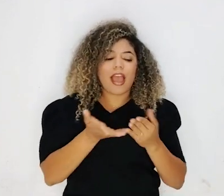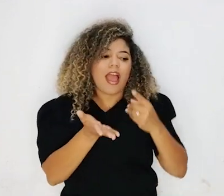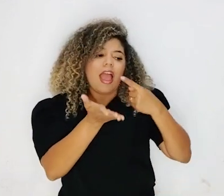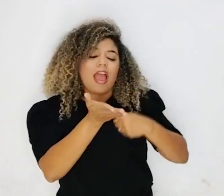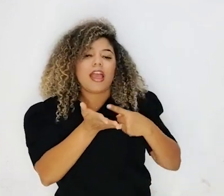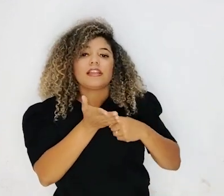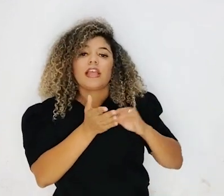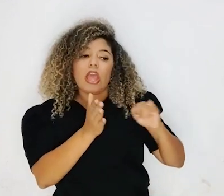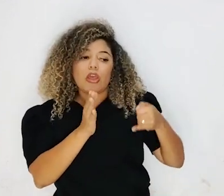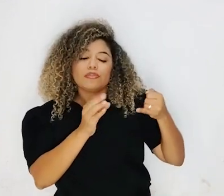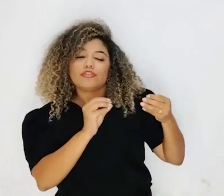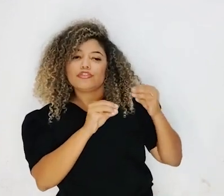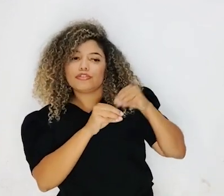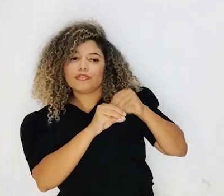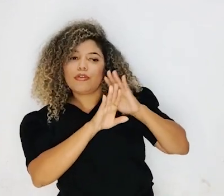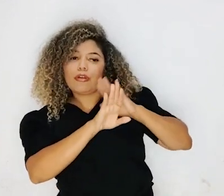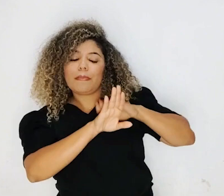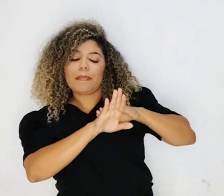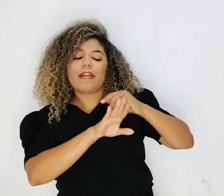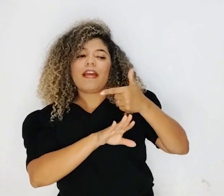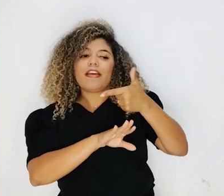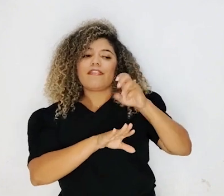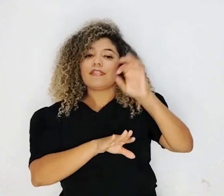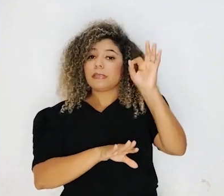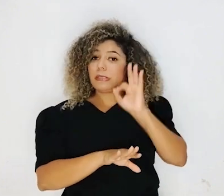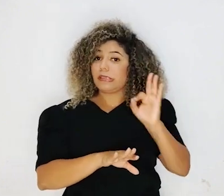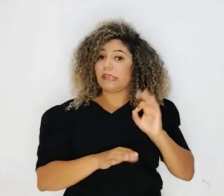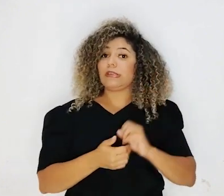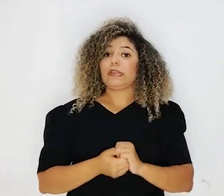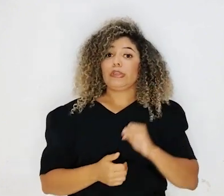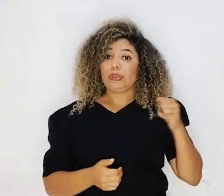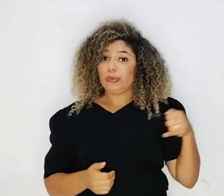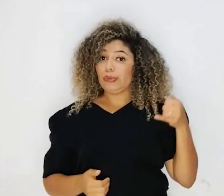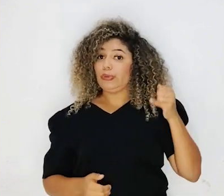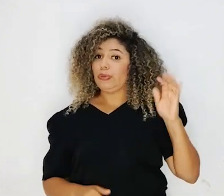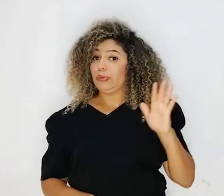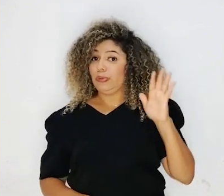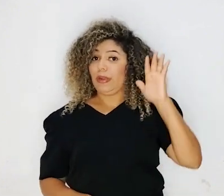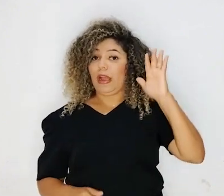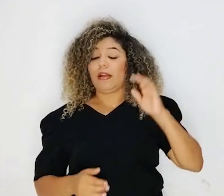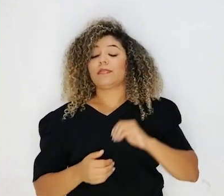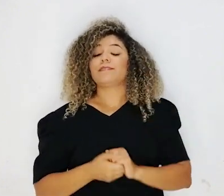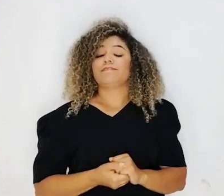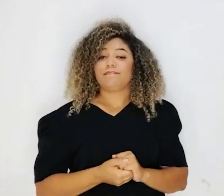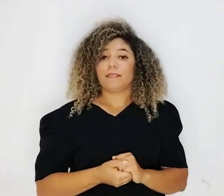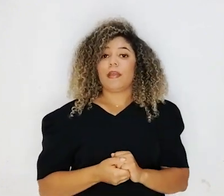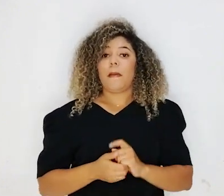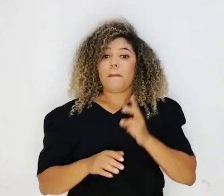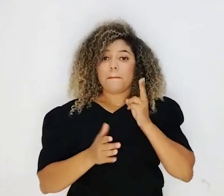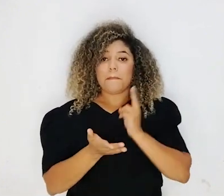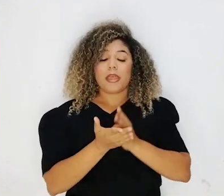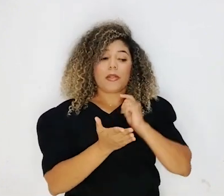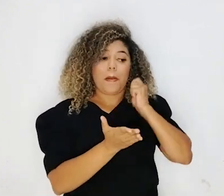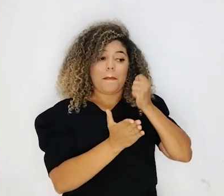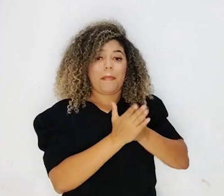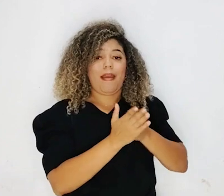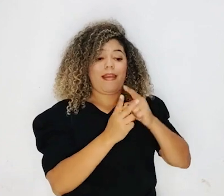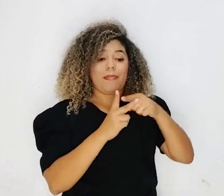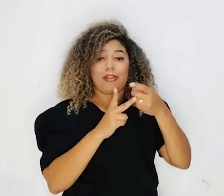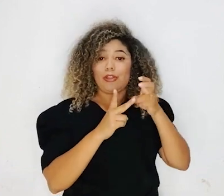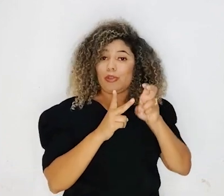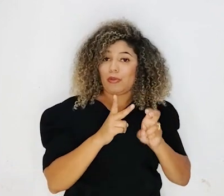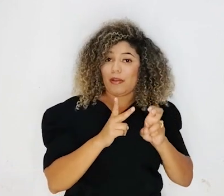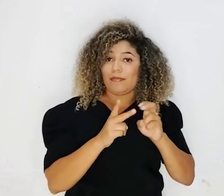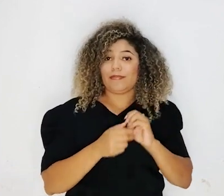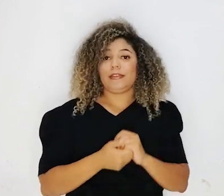tem os juros aí de 25%. É um juros bem elevado, tá bom? Mesmo com pagamento em 2